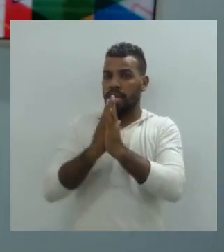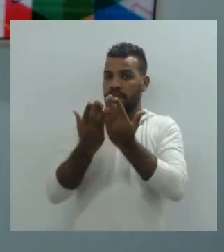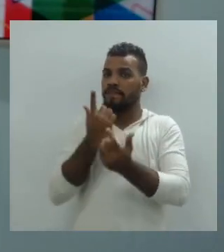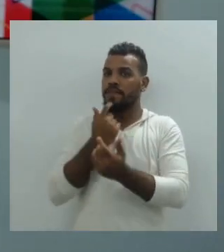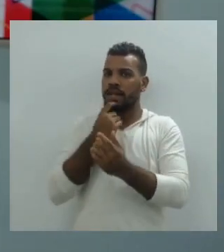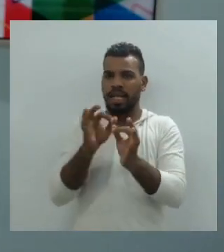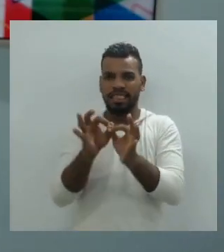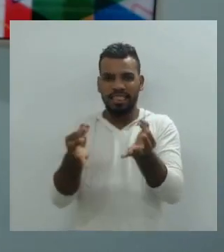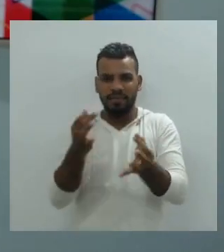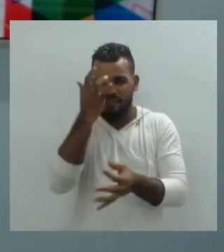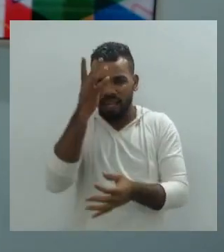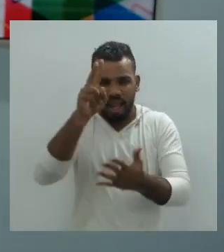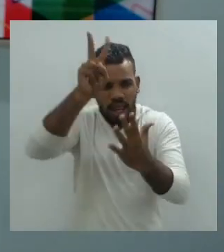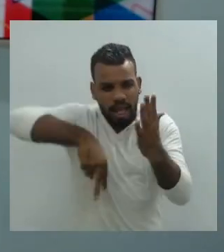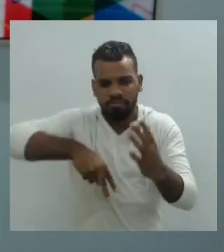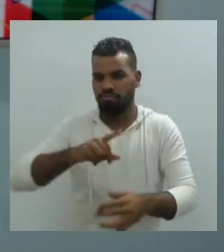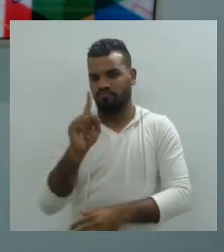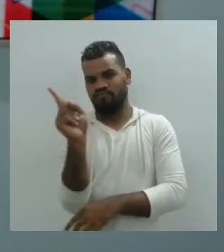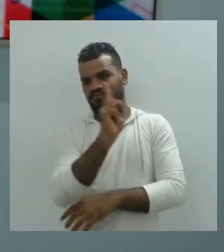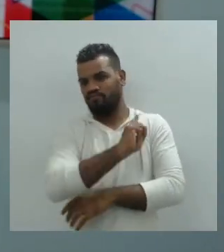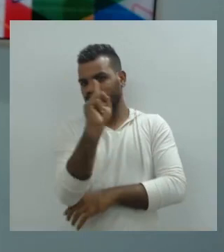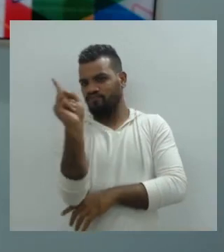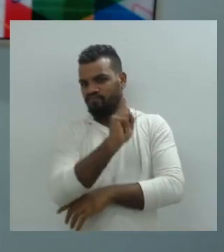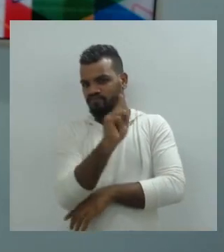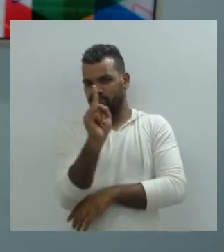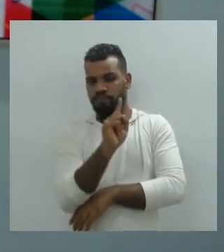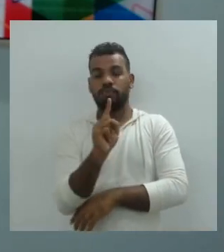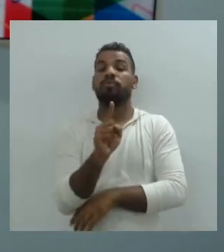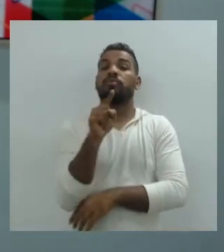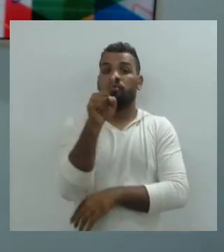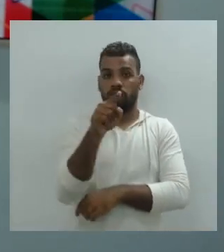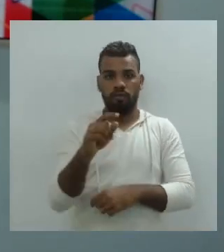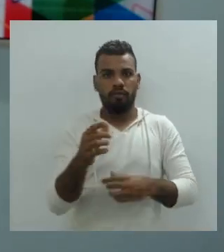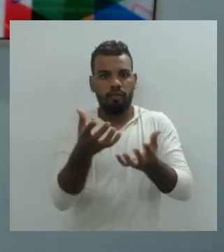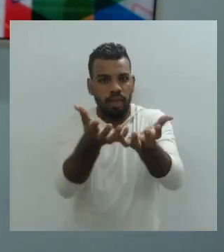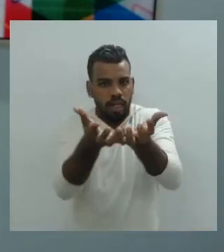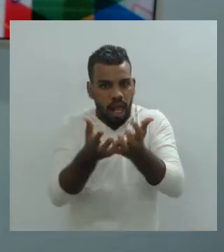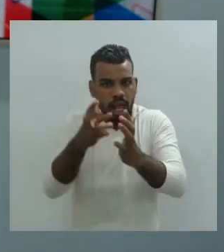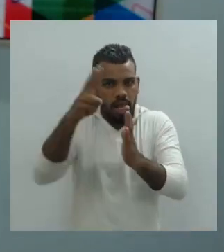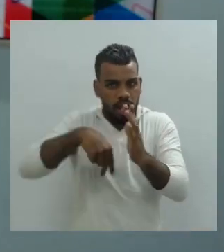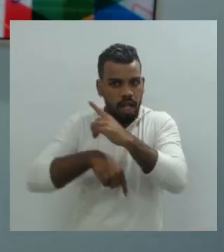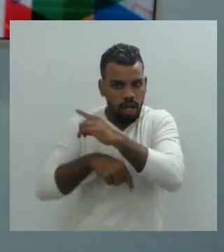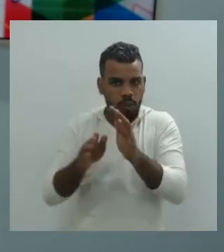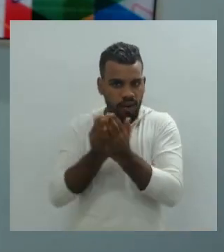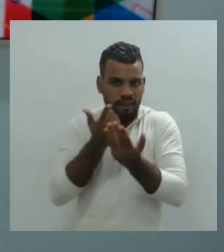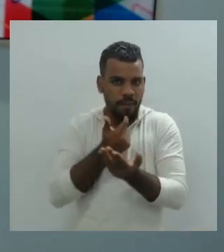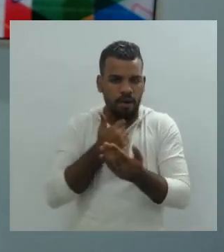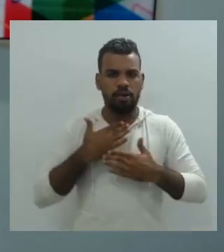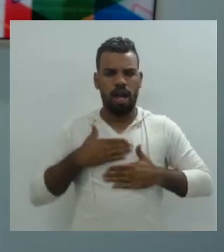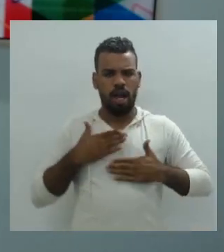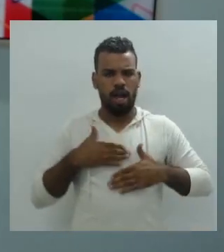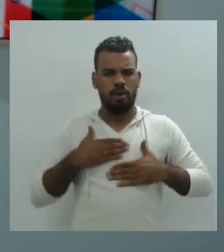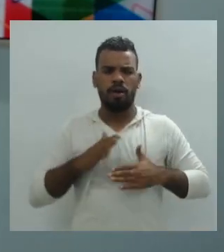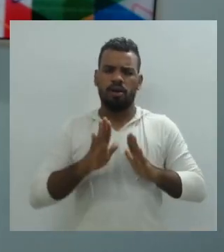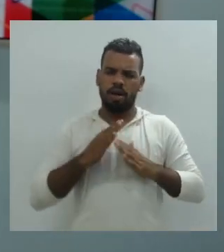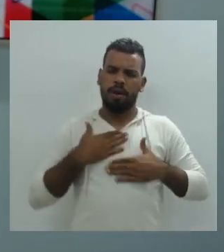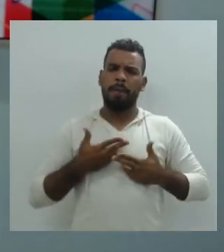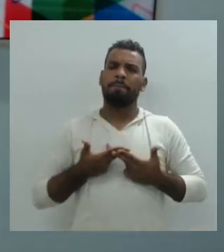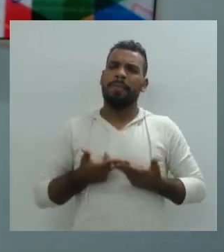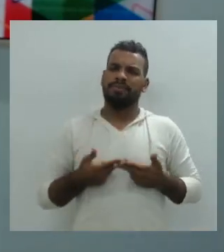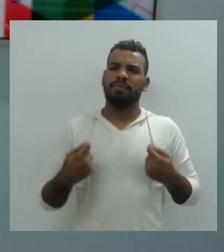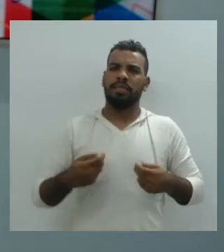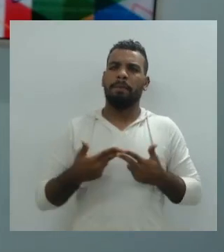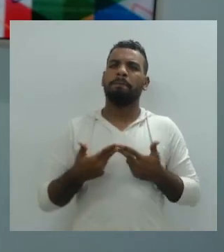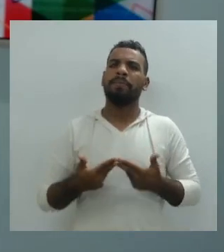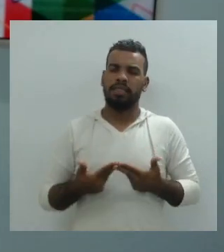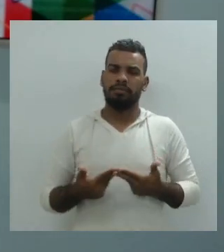leitura simples, não é uma leitura fácil. Se você estiver disposto a fazer essa leitura, vá com calma, vá com paciência.